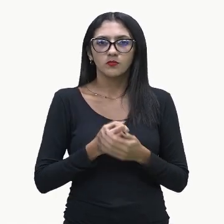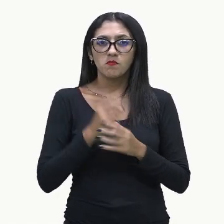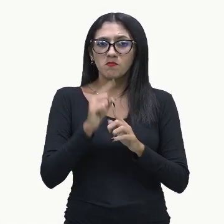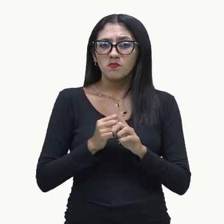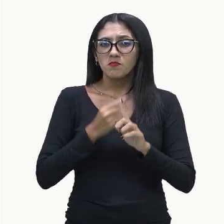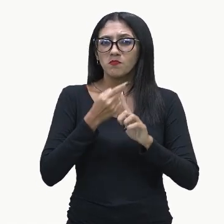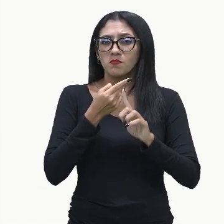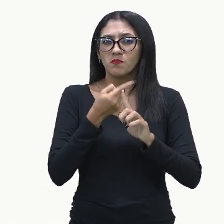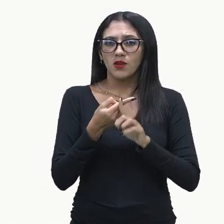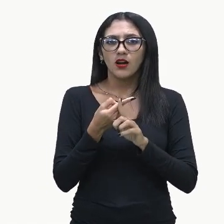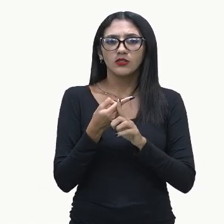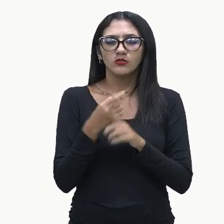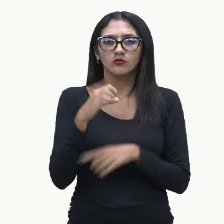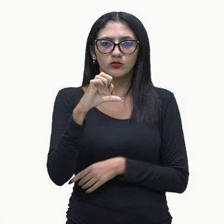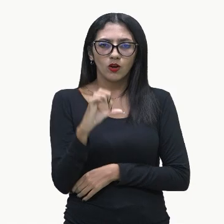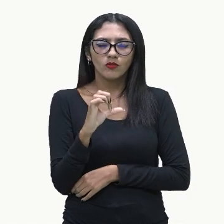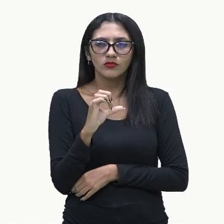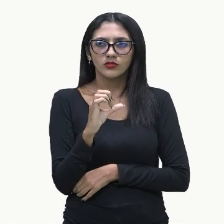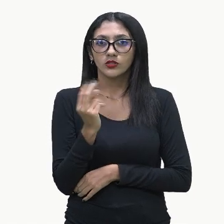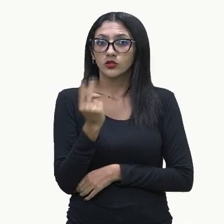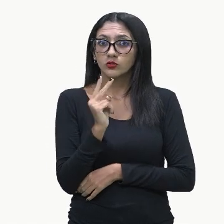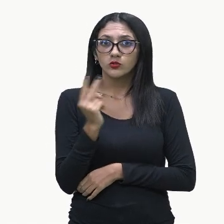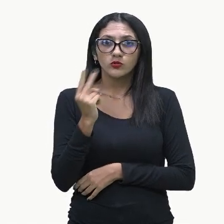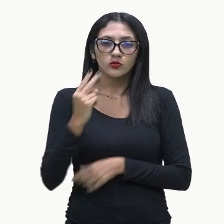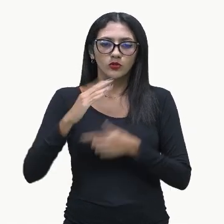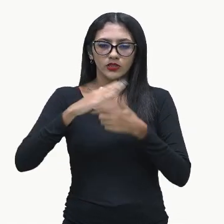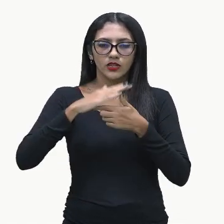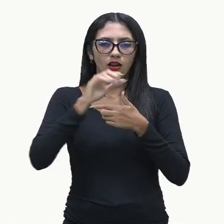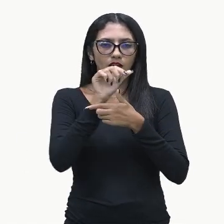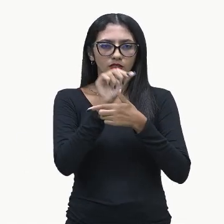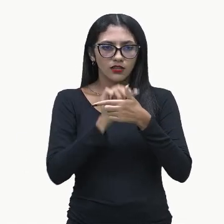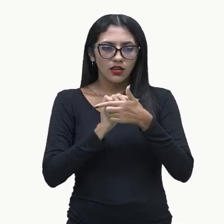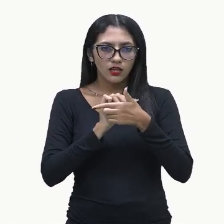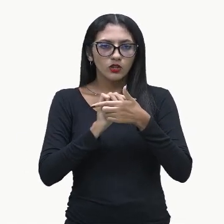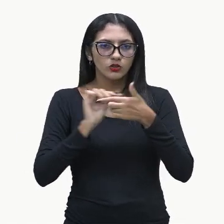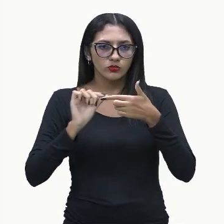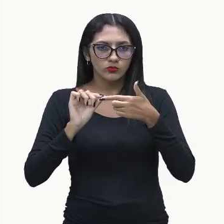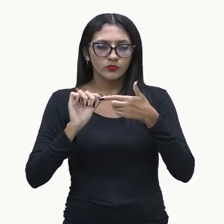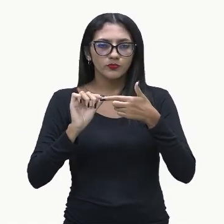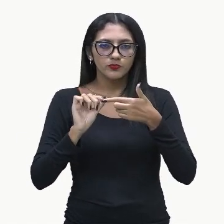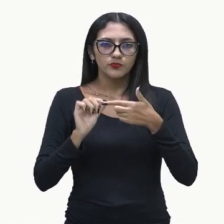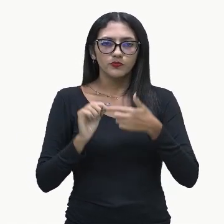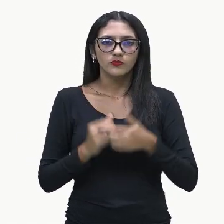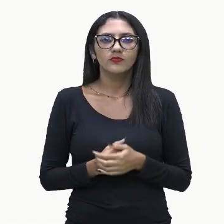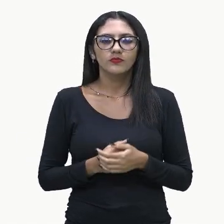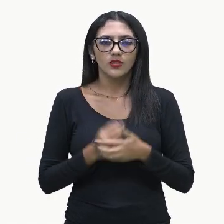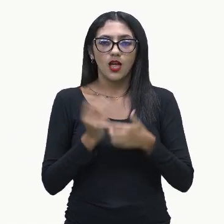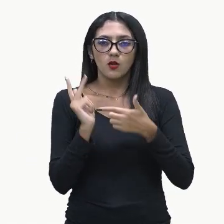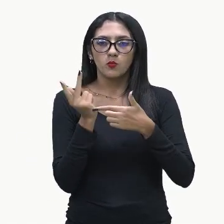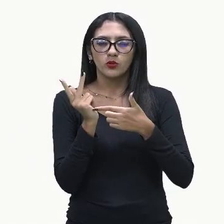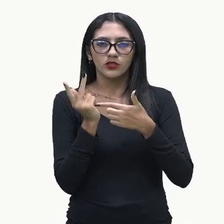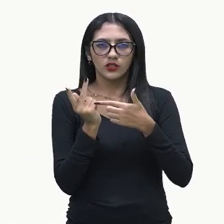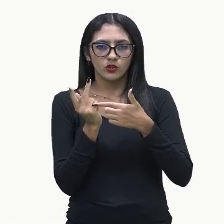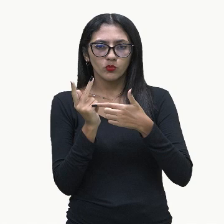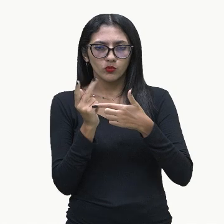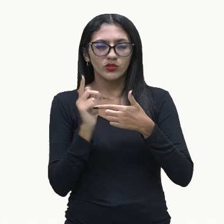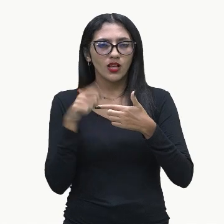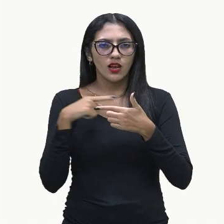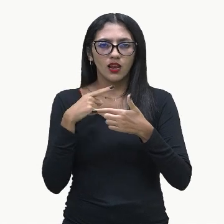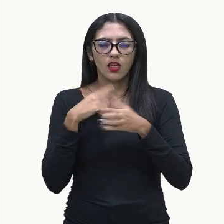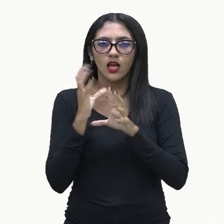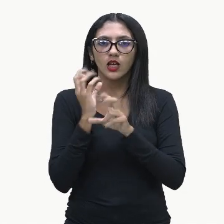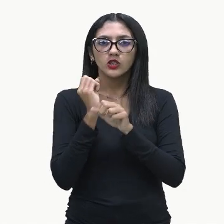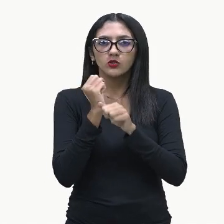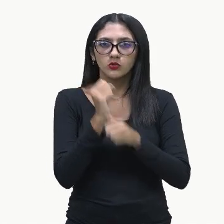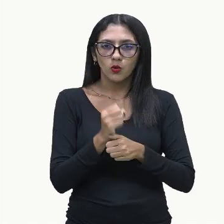9 daqui, são os meus dois catetos, tá bom? A minha hipotenusa sempre será a medida